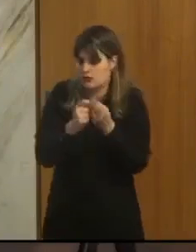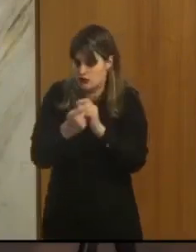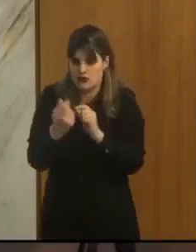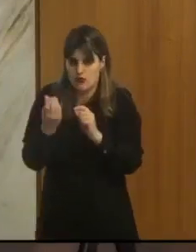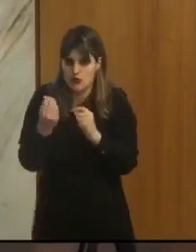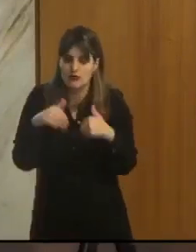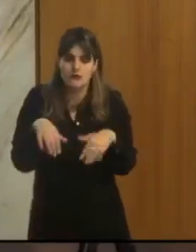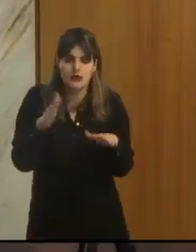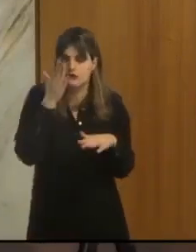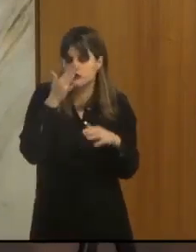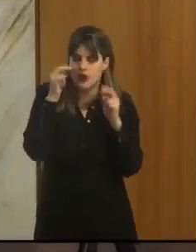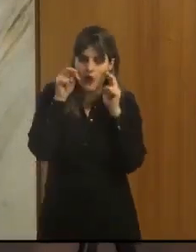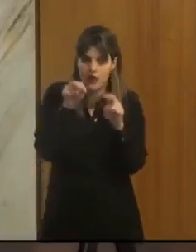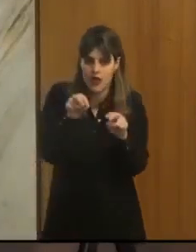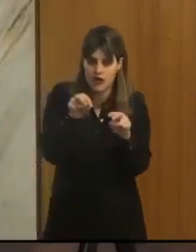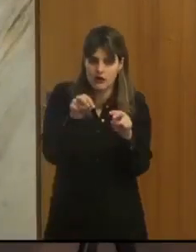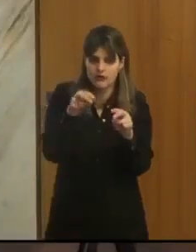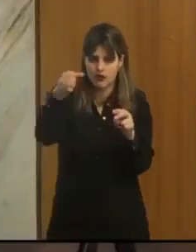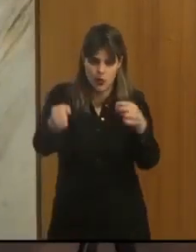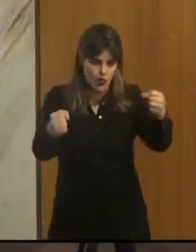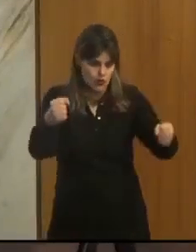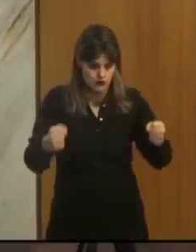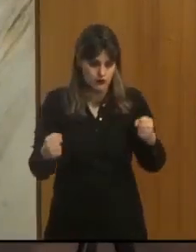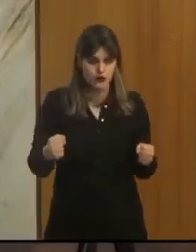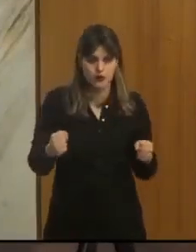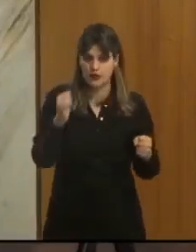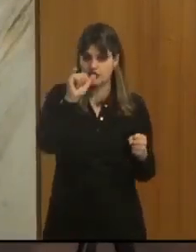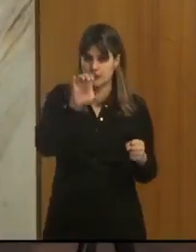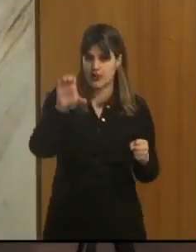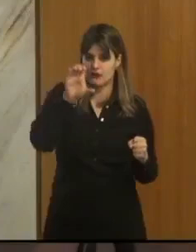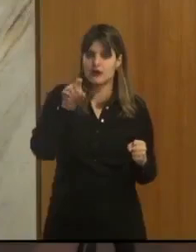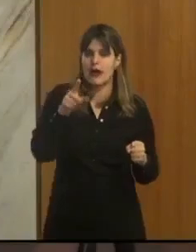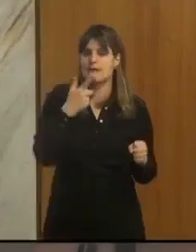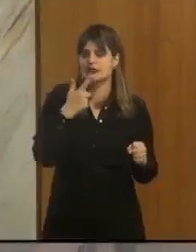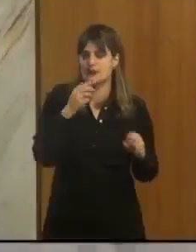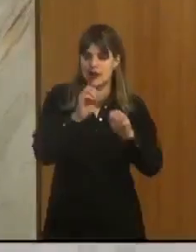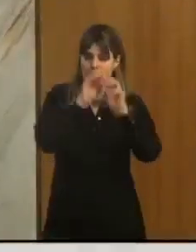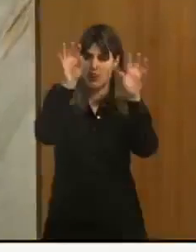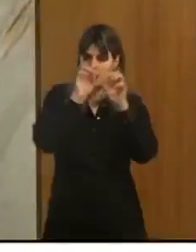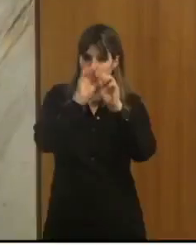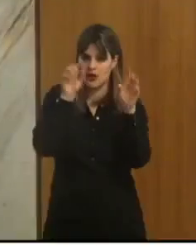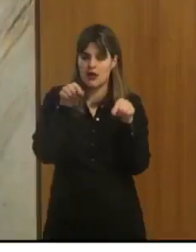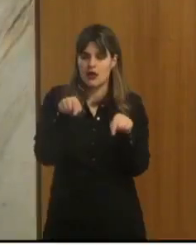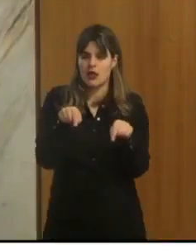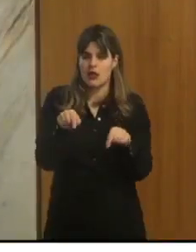mas se nós olharmos para estas colunas, para esta imagem, nós conseguimos perceber que existem